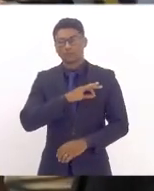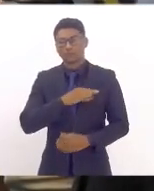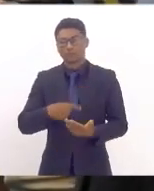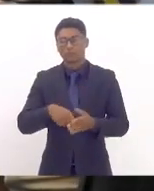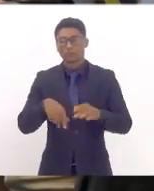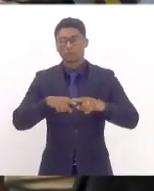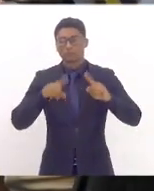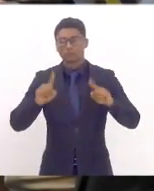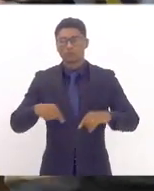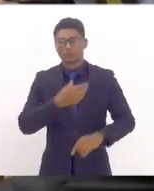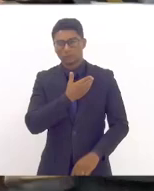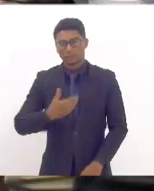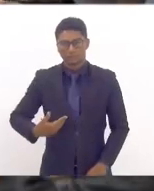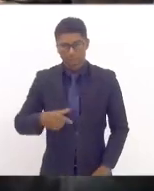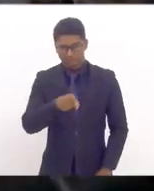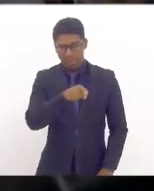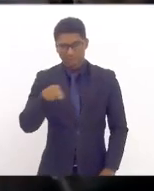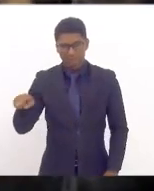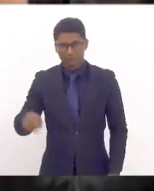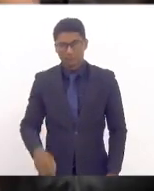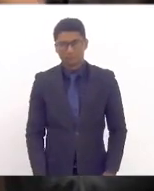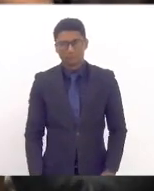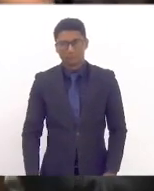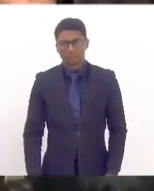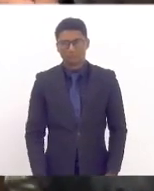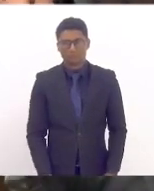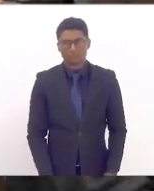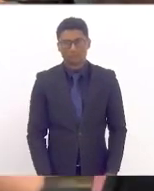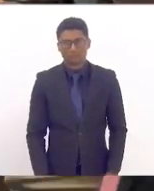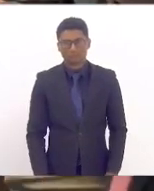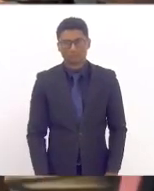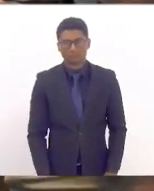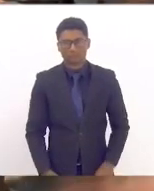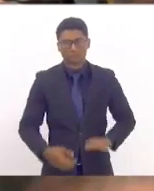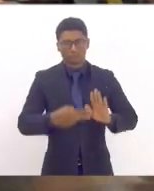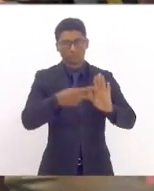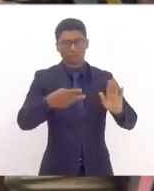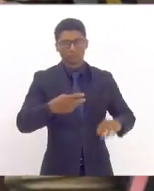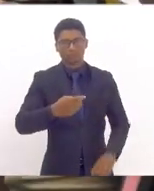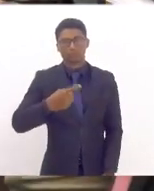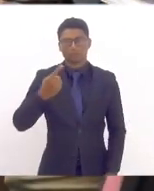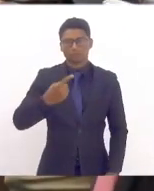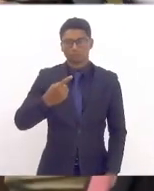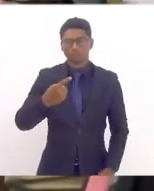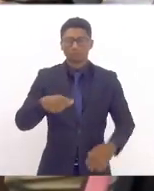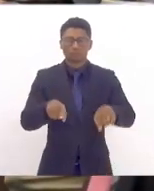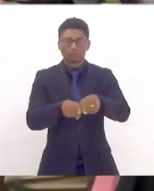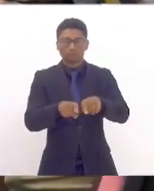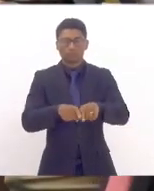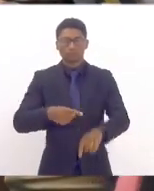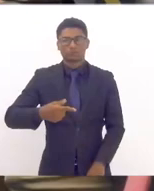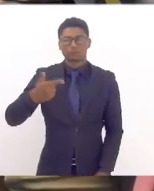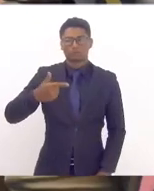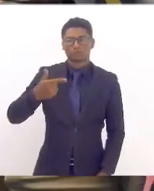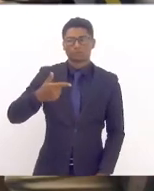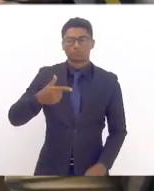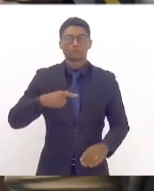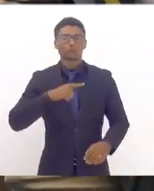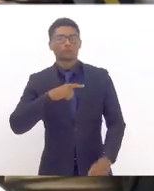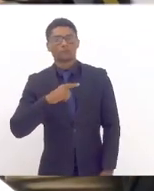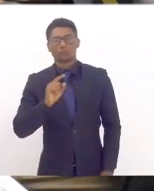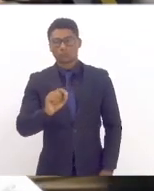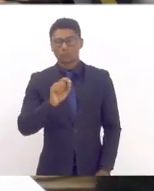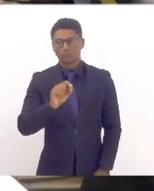servidor público tem lá nos seus artigos primeiro e segundo que este